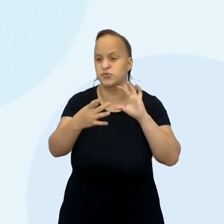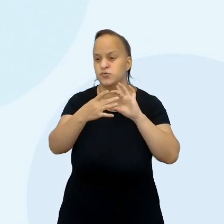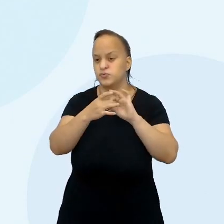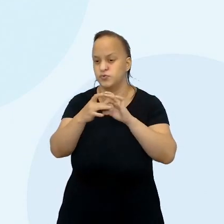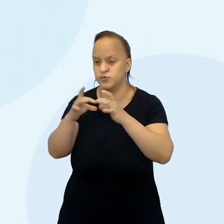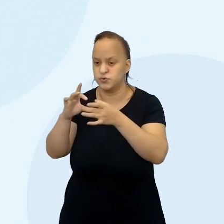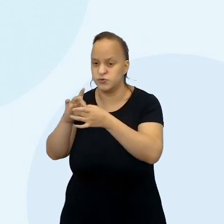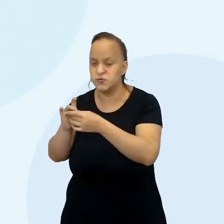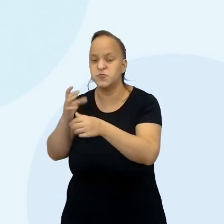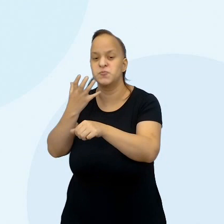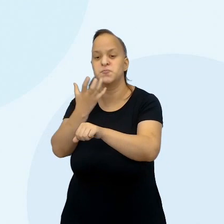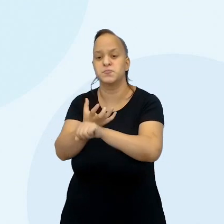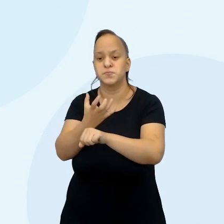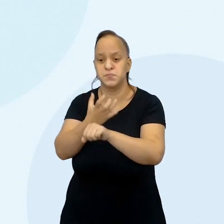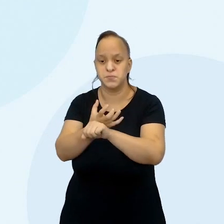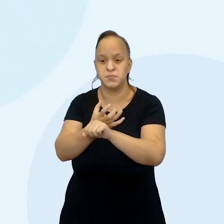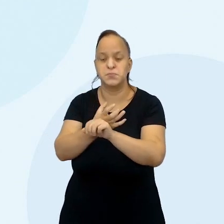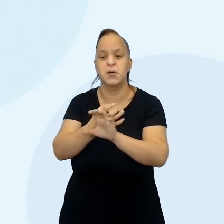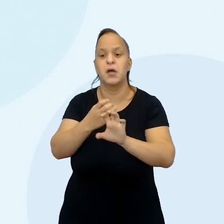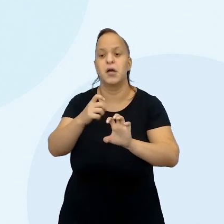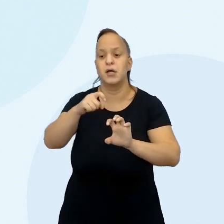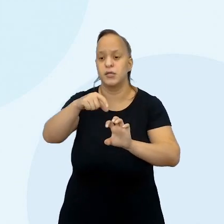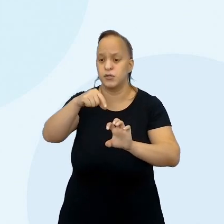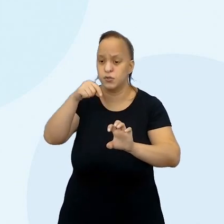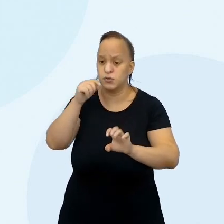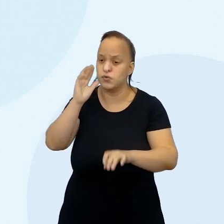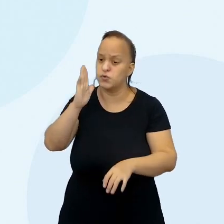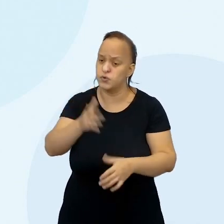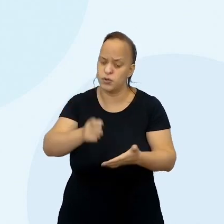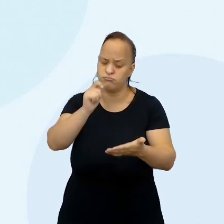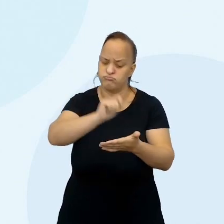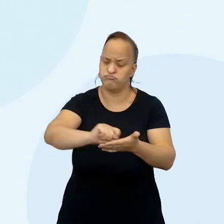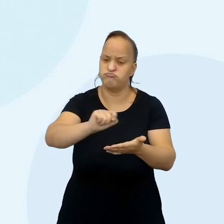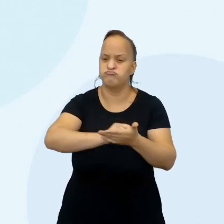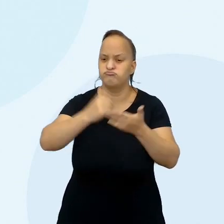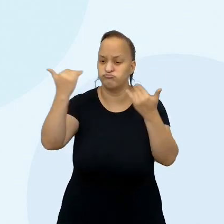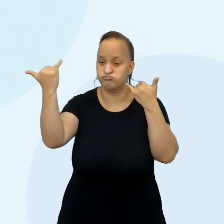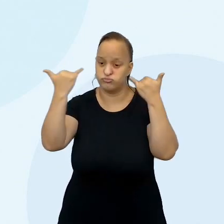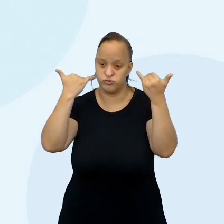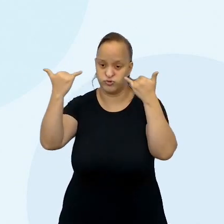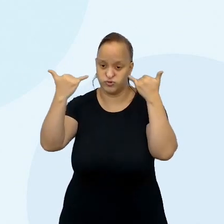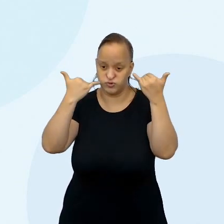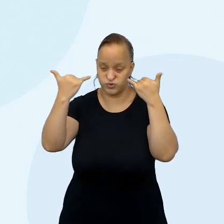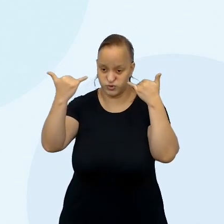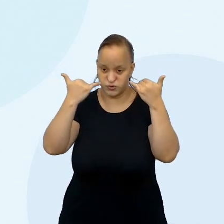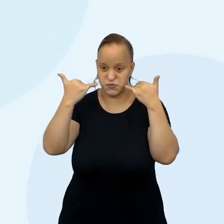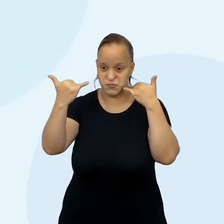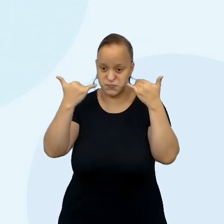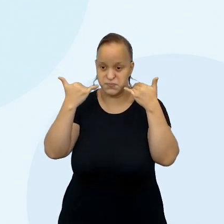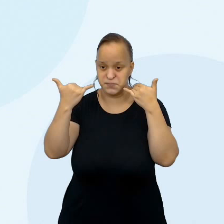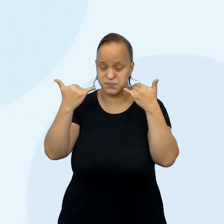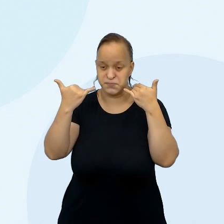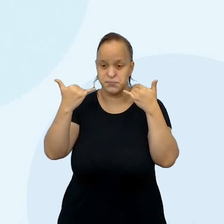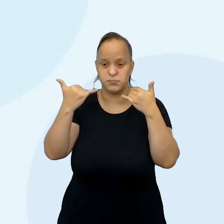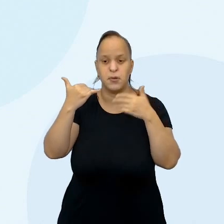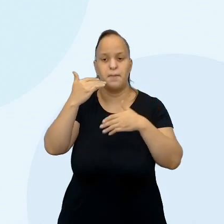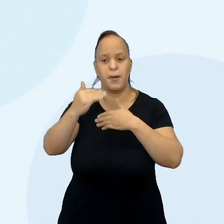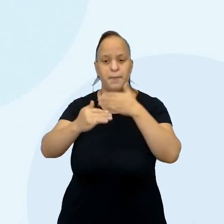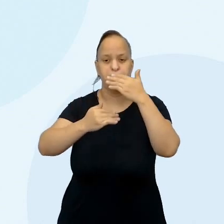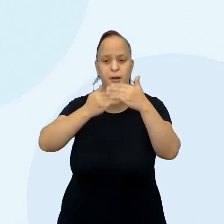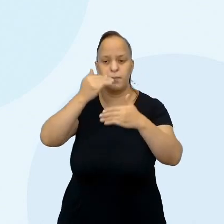conexão empreendedora, já registrando no diário de bordo algumas informações. E no processo, de novo,